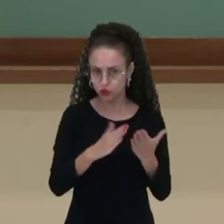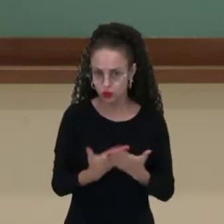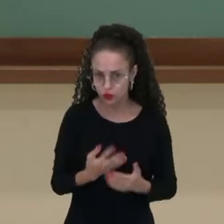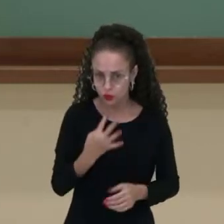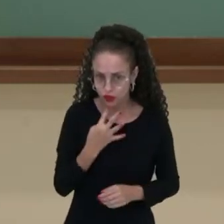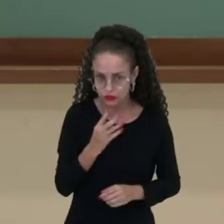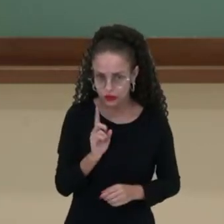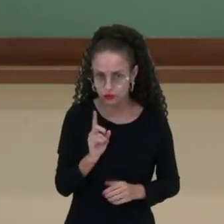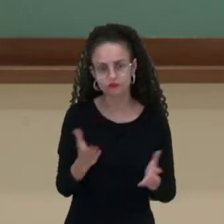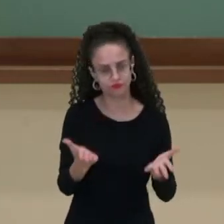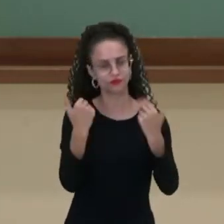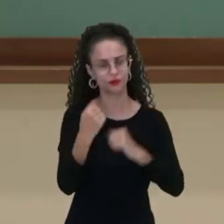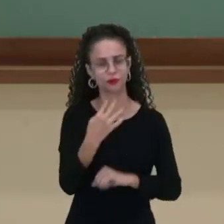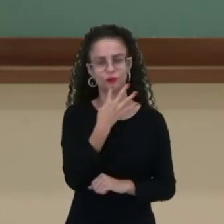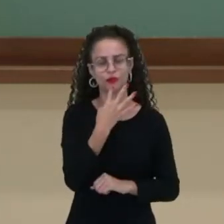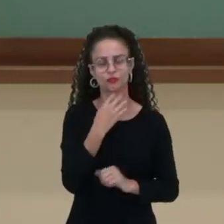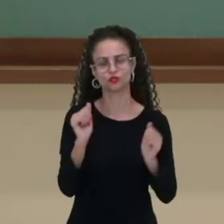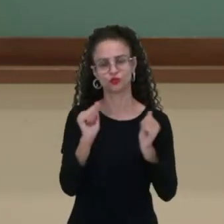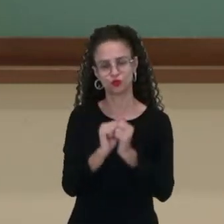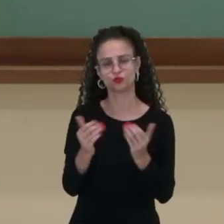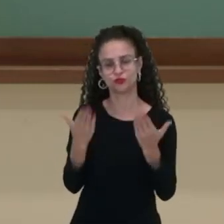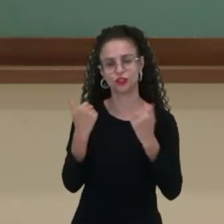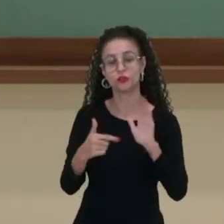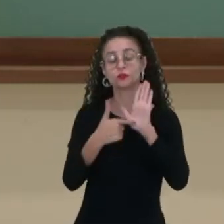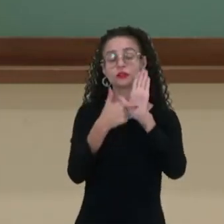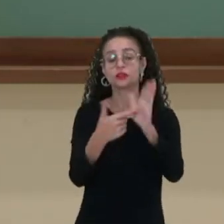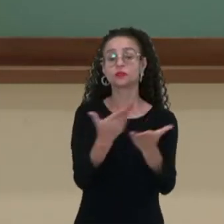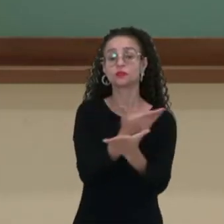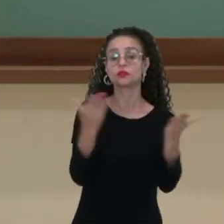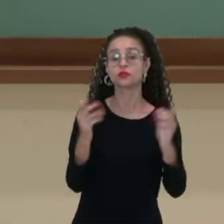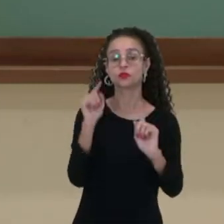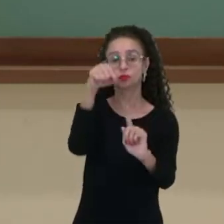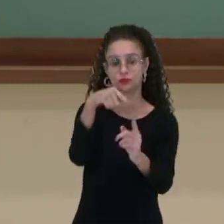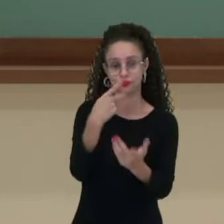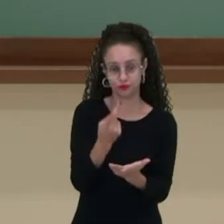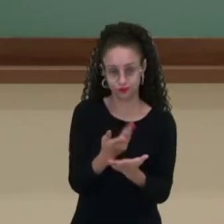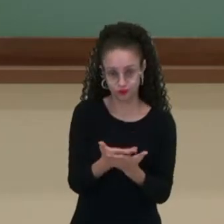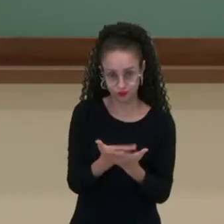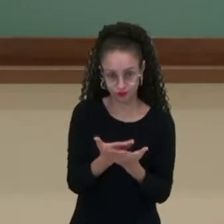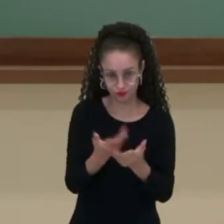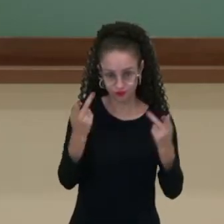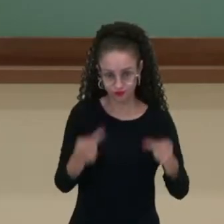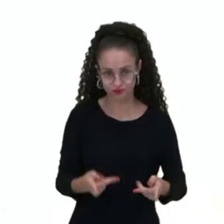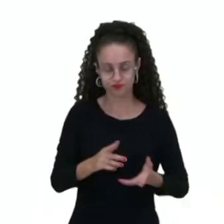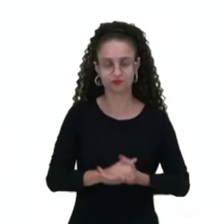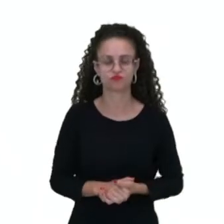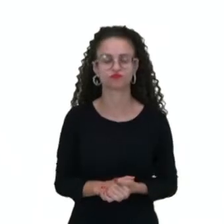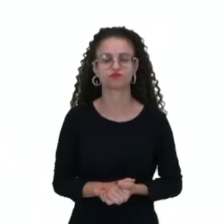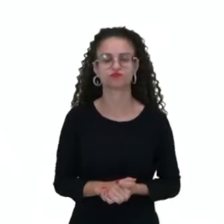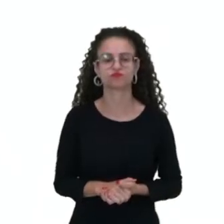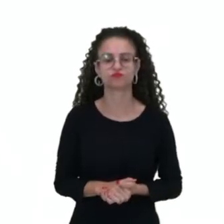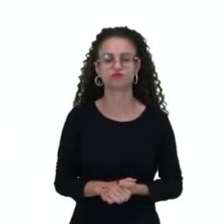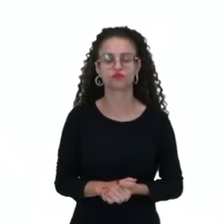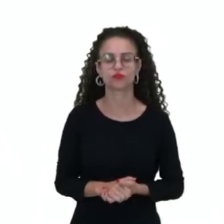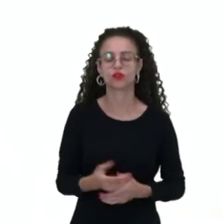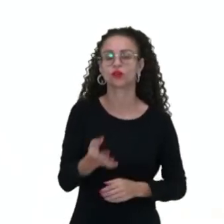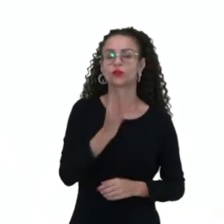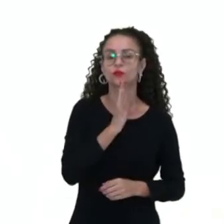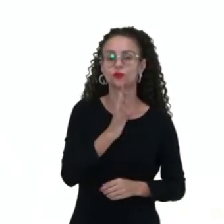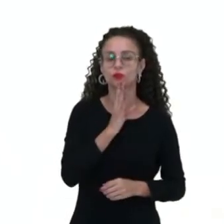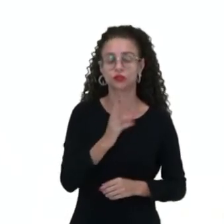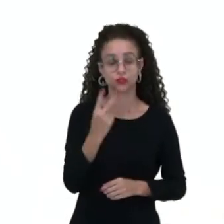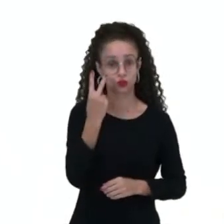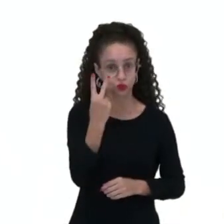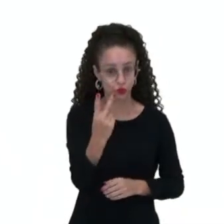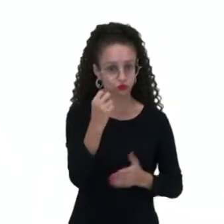Não? Bora lá? Vamos conhecer juntos? Eu vou apresentar para vocês os objetivos desta aula. Vamos conhecer dois documentos